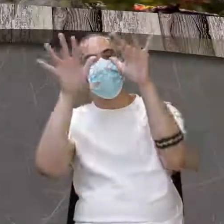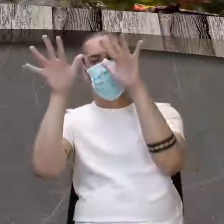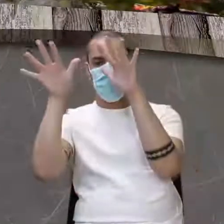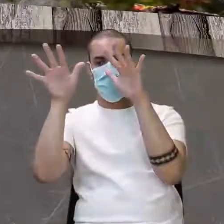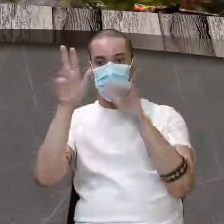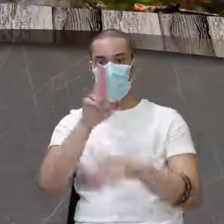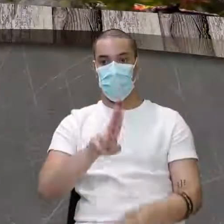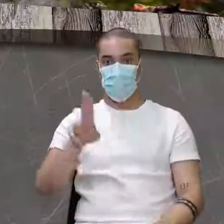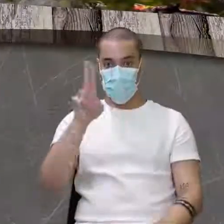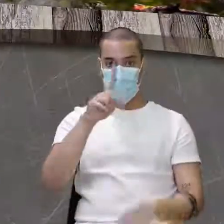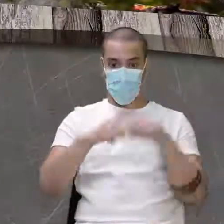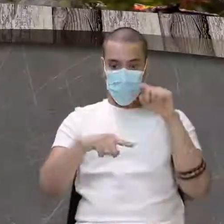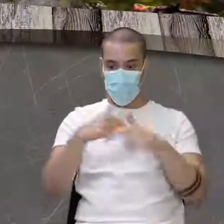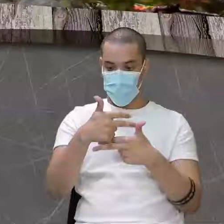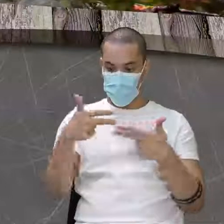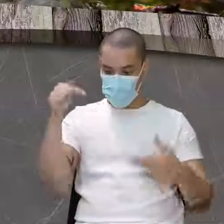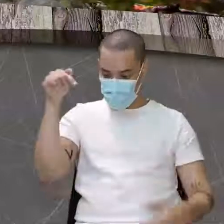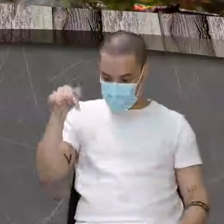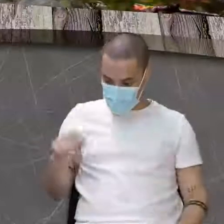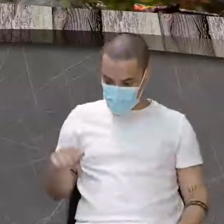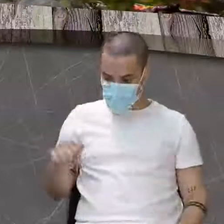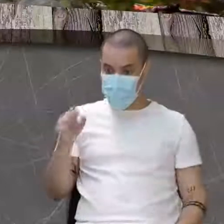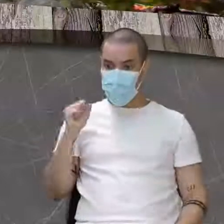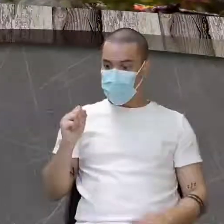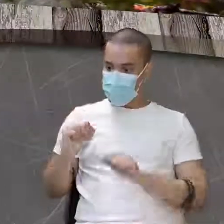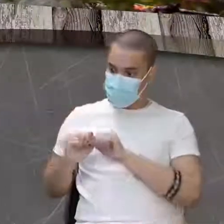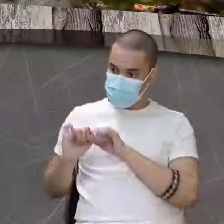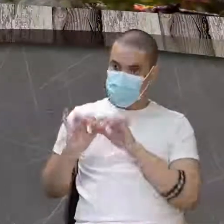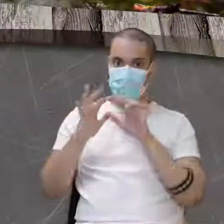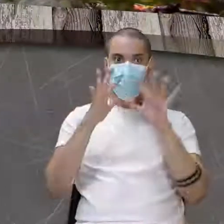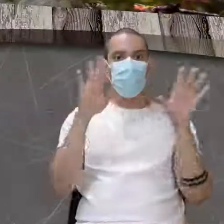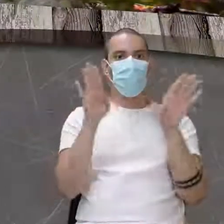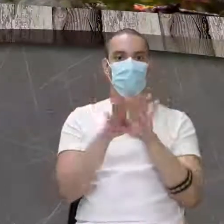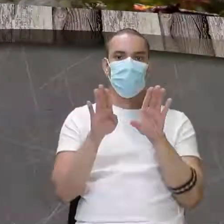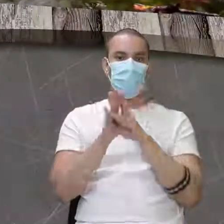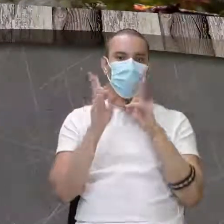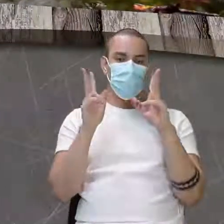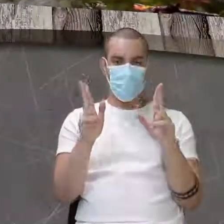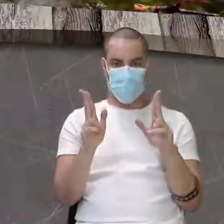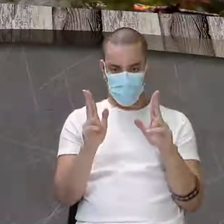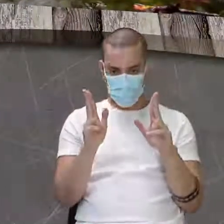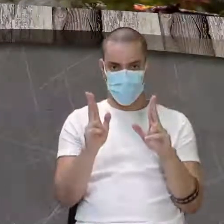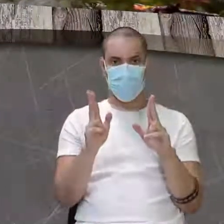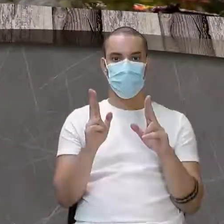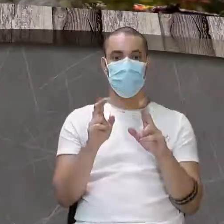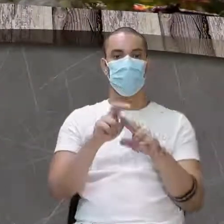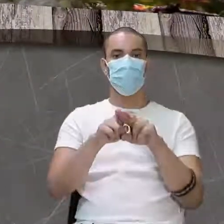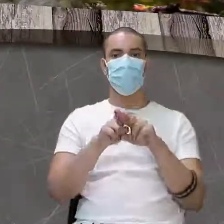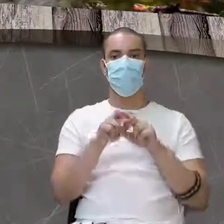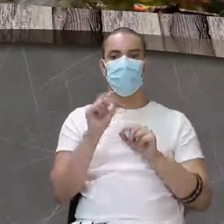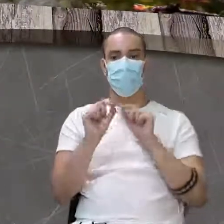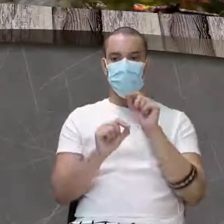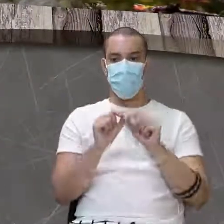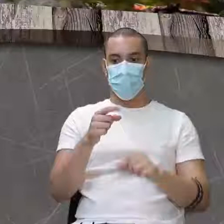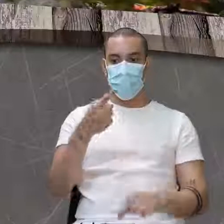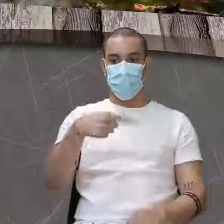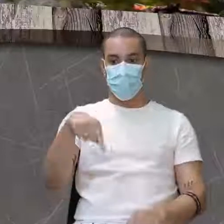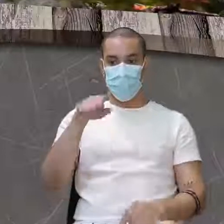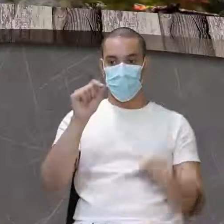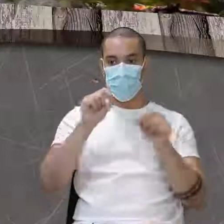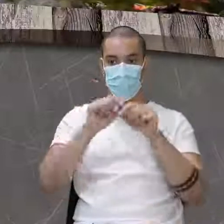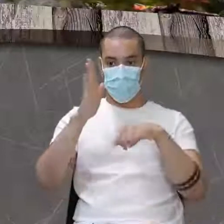A utilização de coisas aqui no solo podem ser transportadas também. Podem ser sedimentadas. Então, as